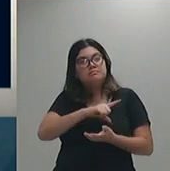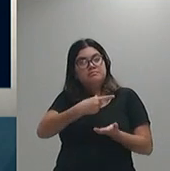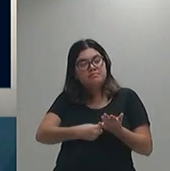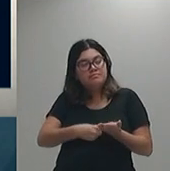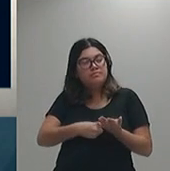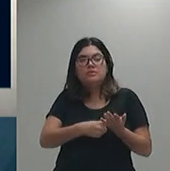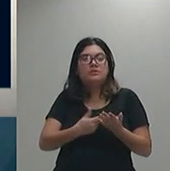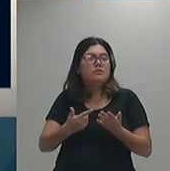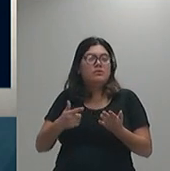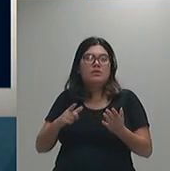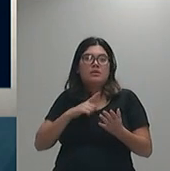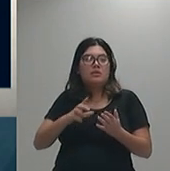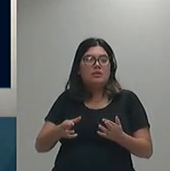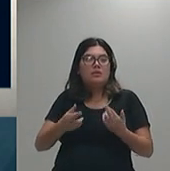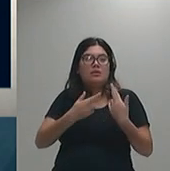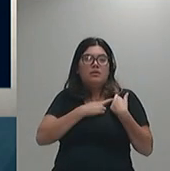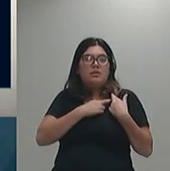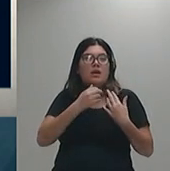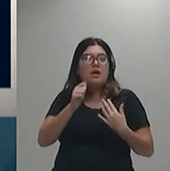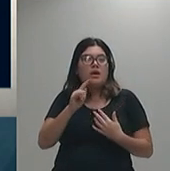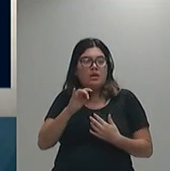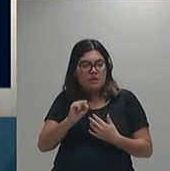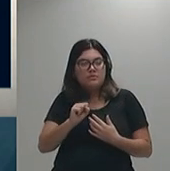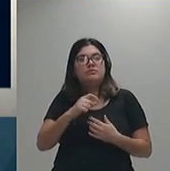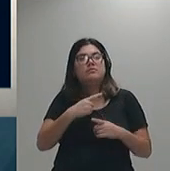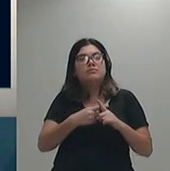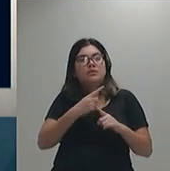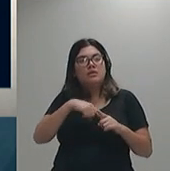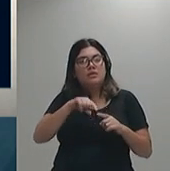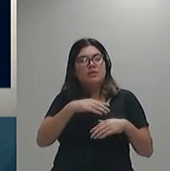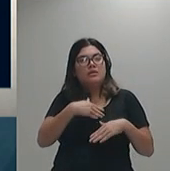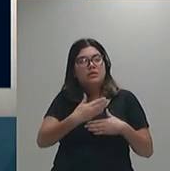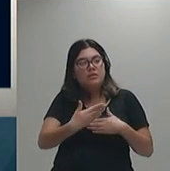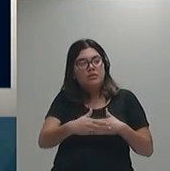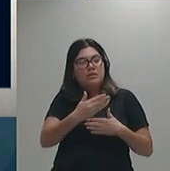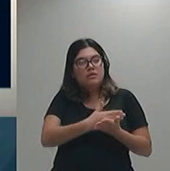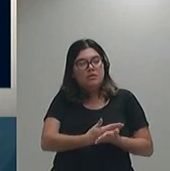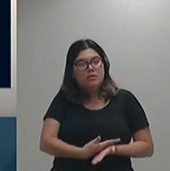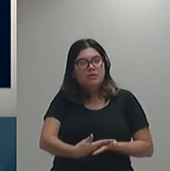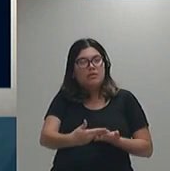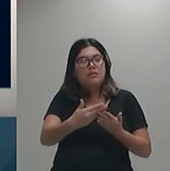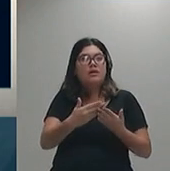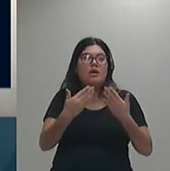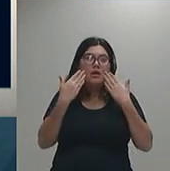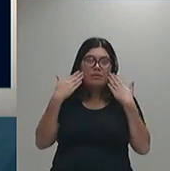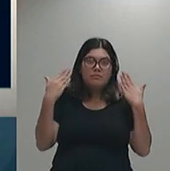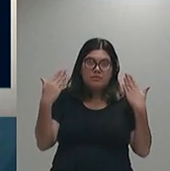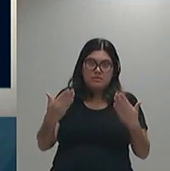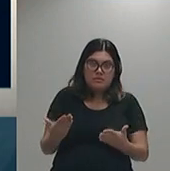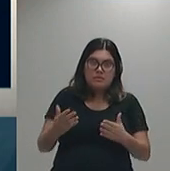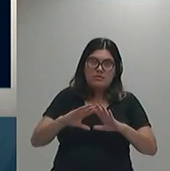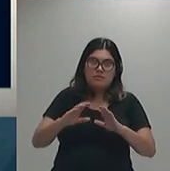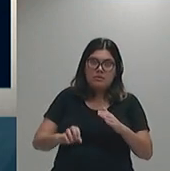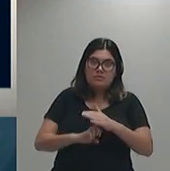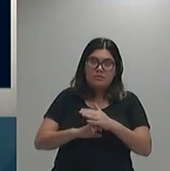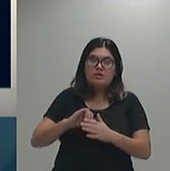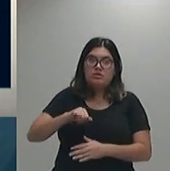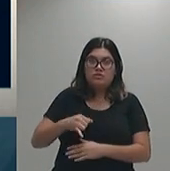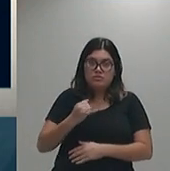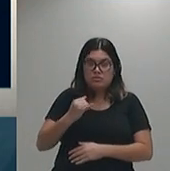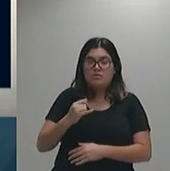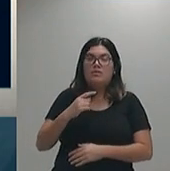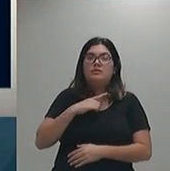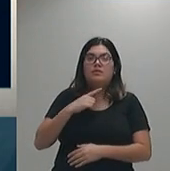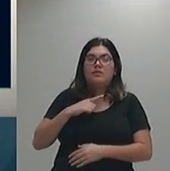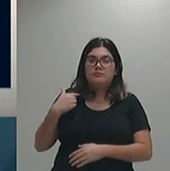respaldo nos autos por de acordo com as alegações iniciais iniciais apresentados pela companhia J no procedimento 186